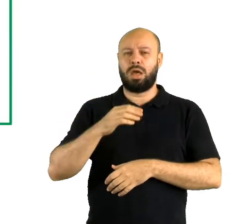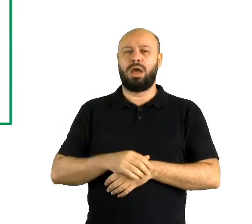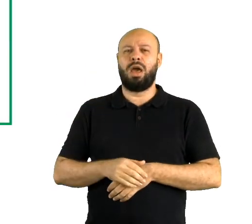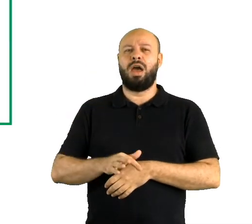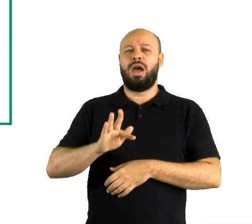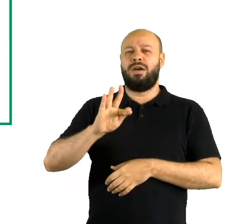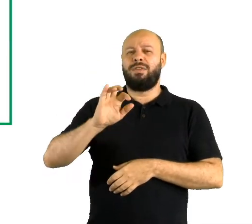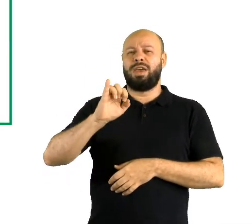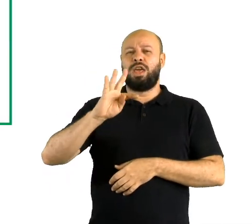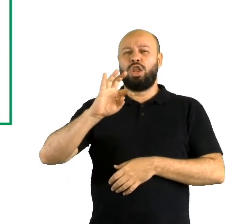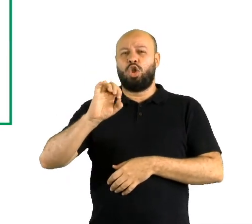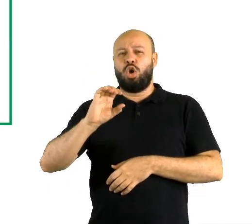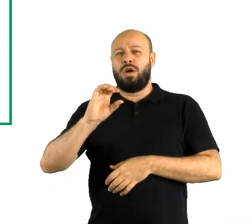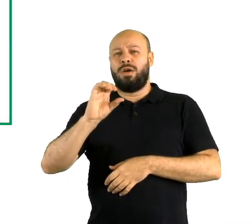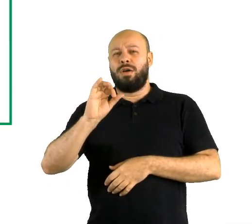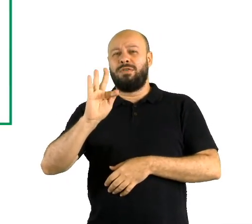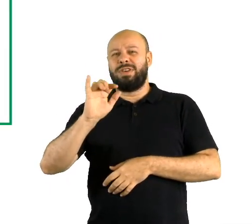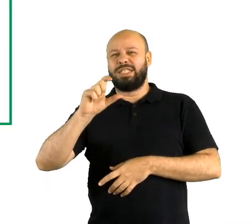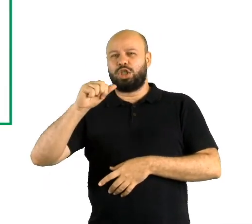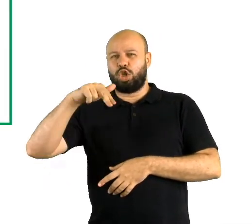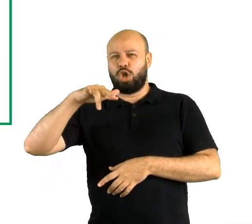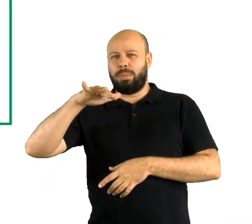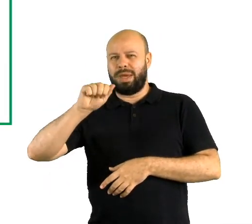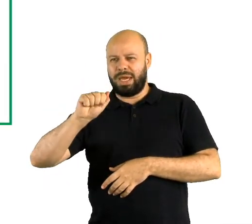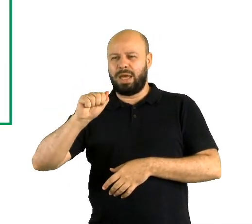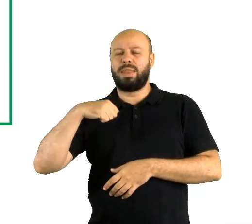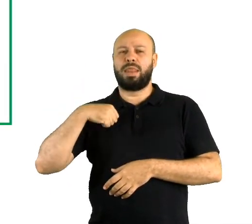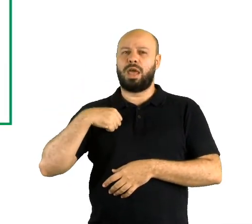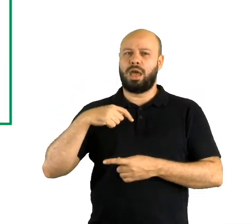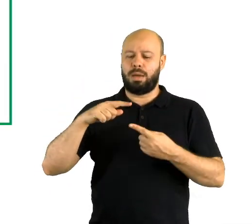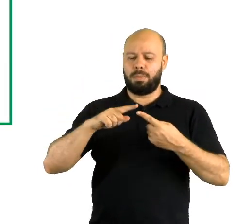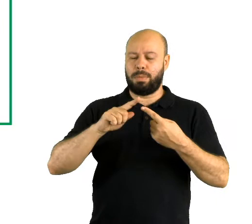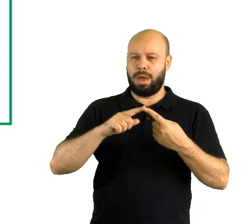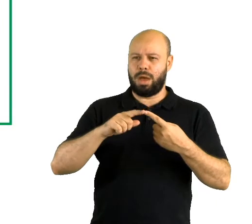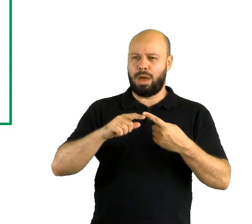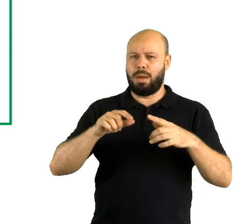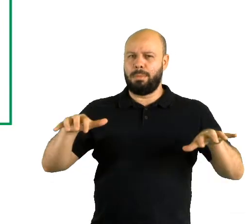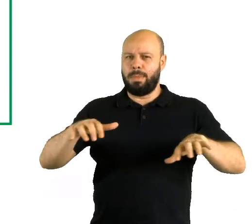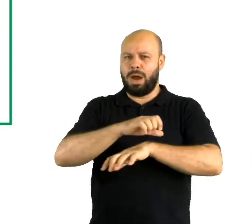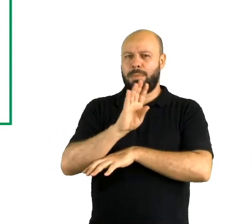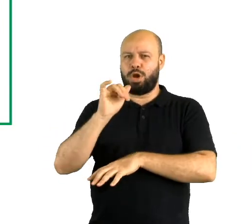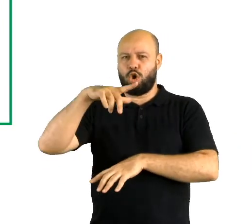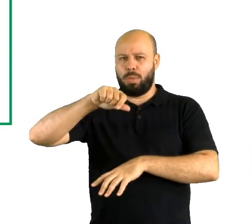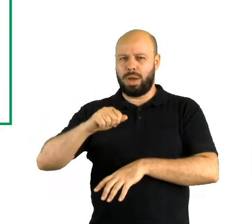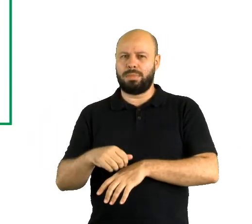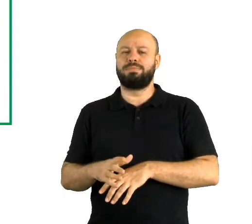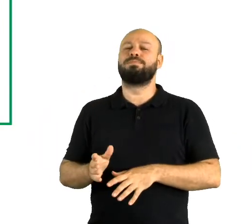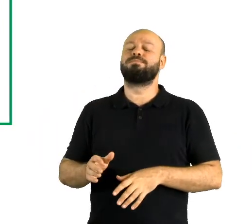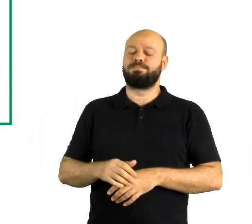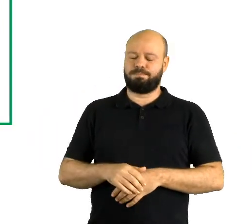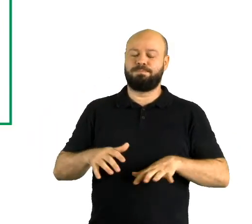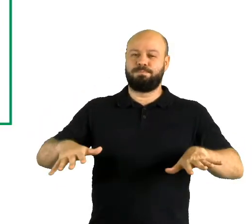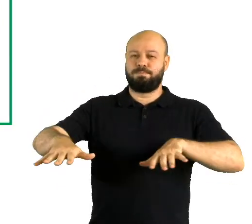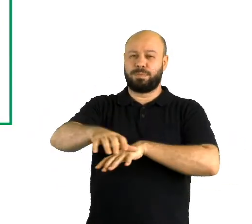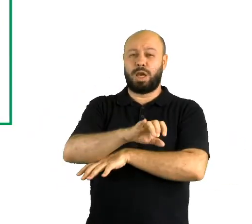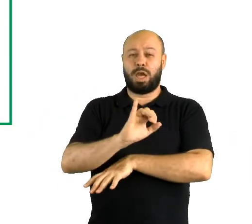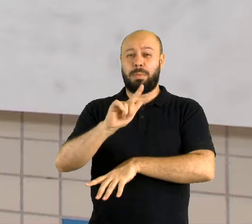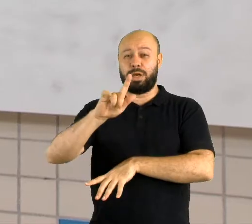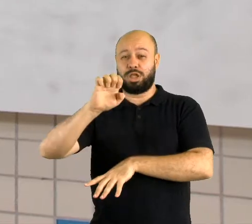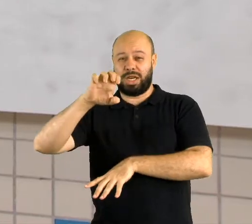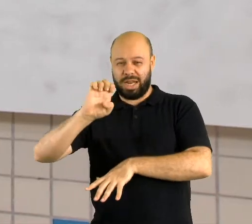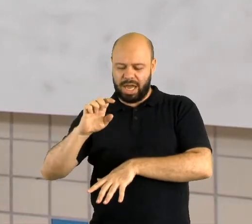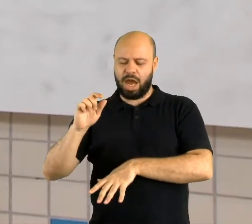fitofisionomias, das paisagens. Existe o conceito de bioma, que o IBGE utiliza, que a maioria dos livros didáticos